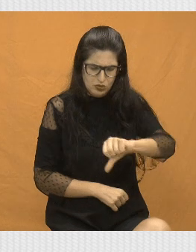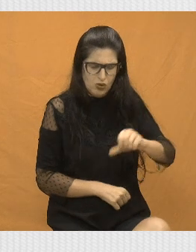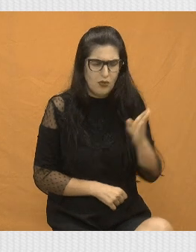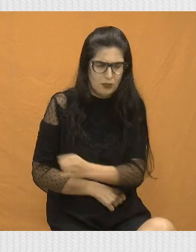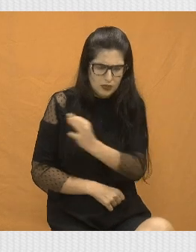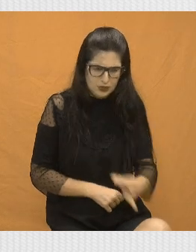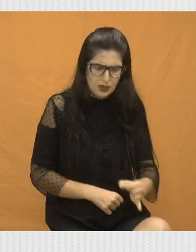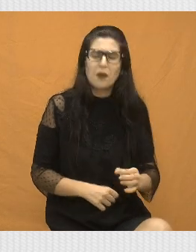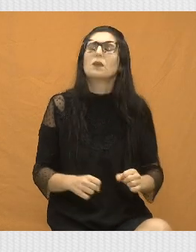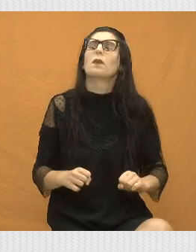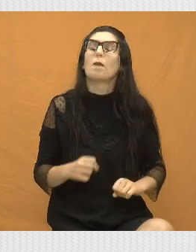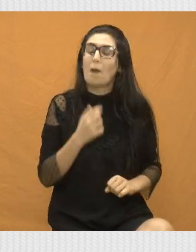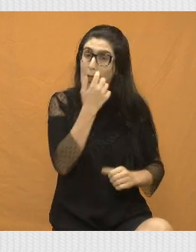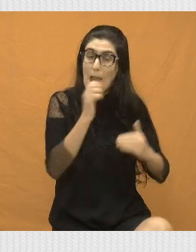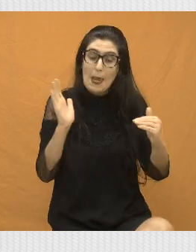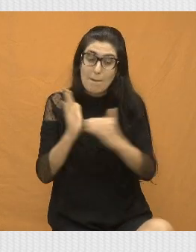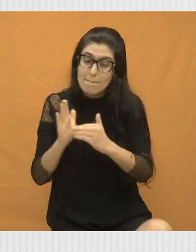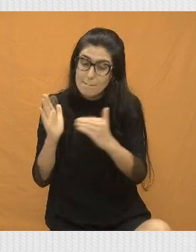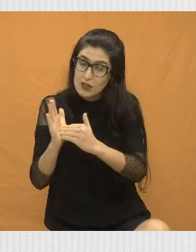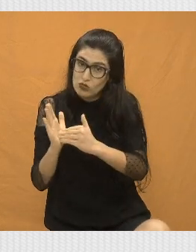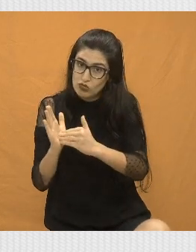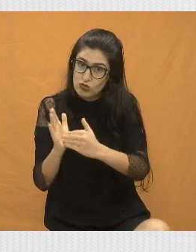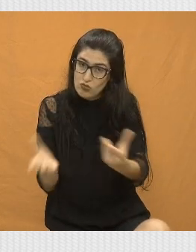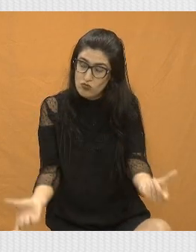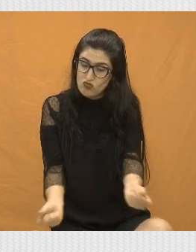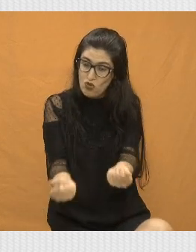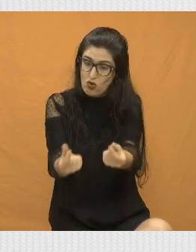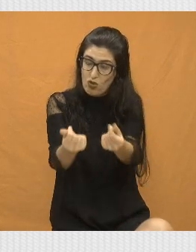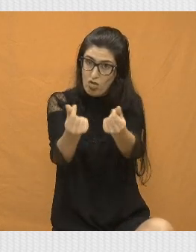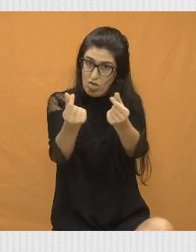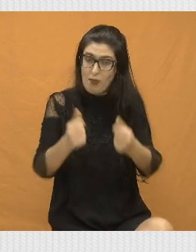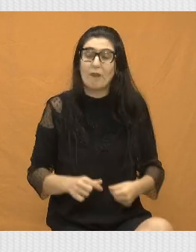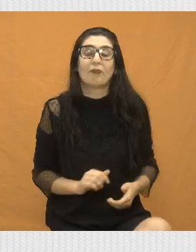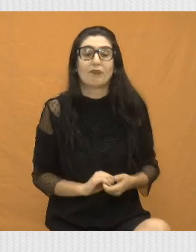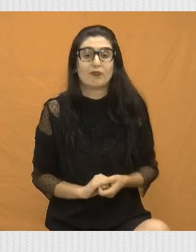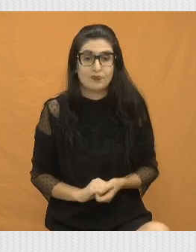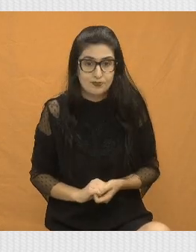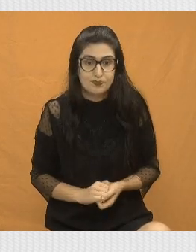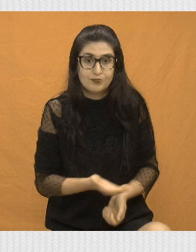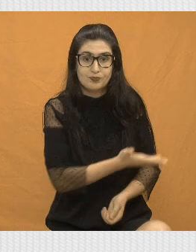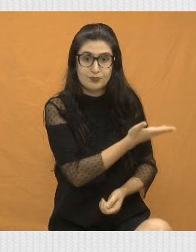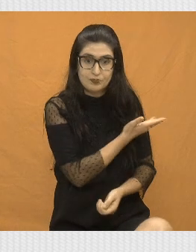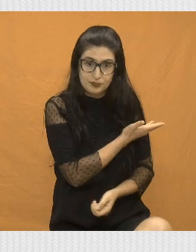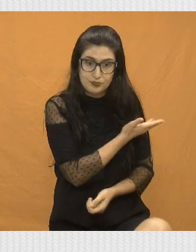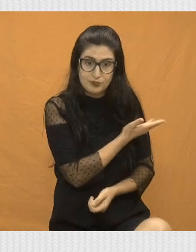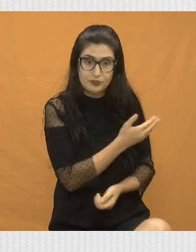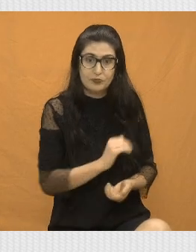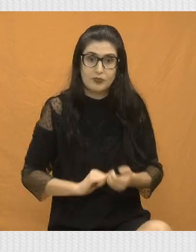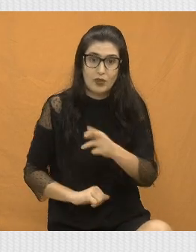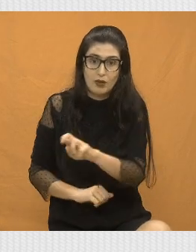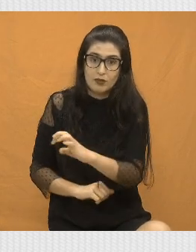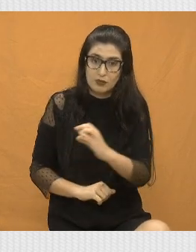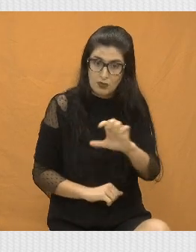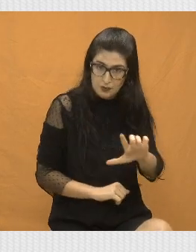42,59%. Então, de um limite estipulado pela LRF de 120%, nós estamos